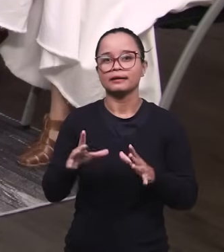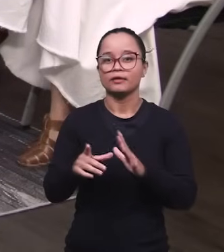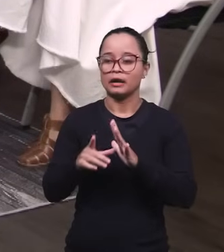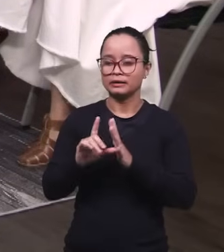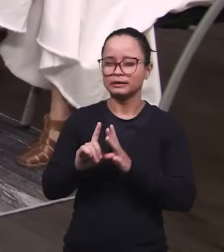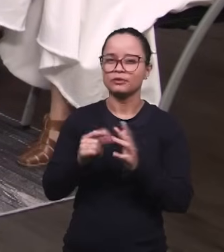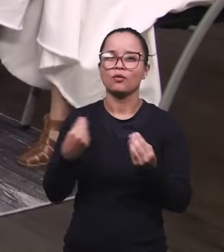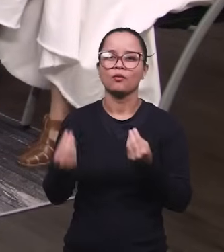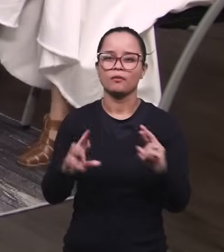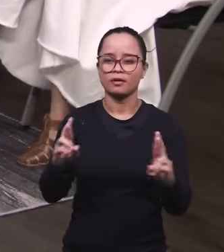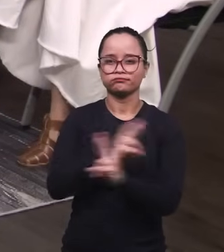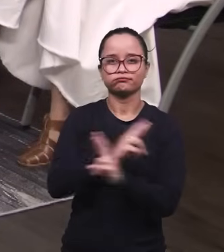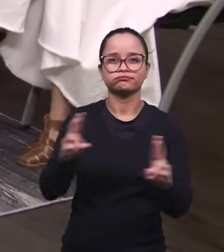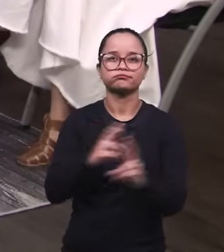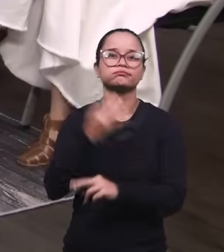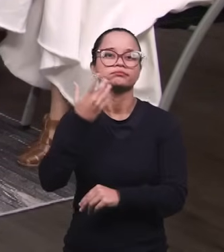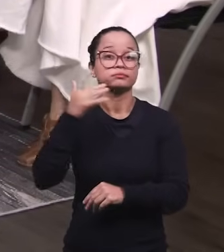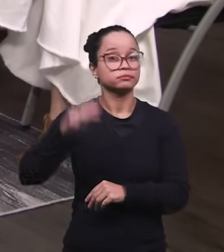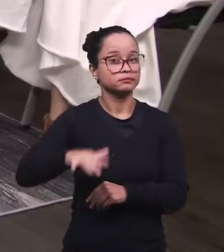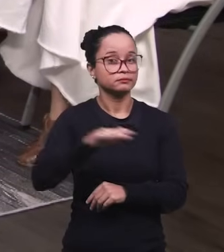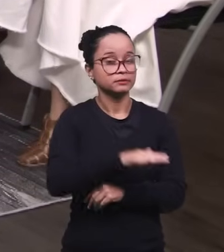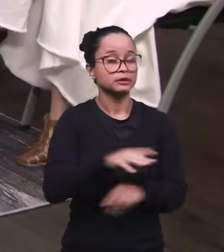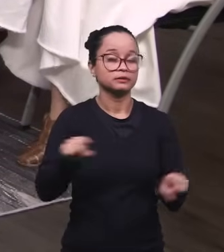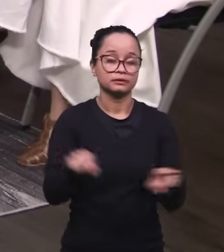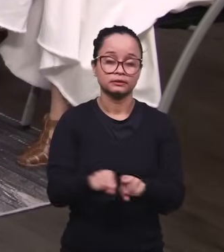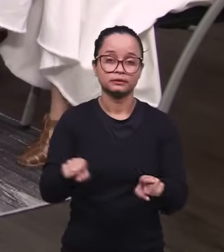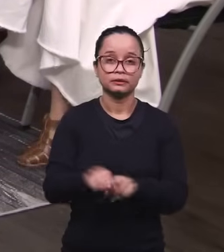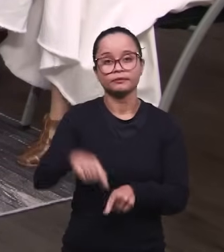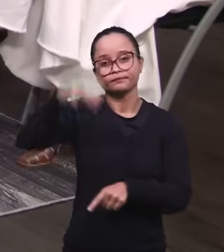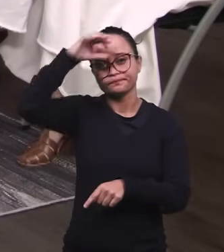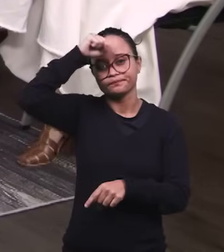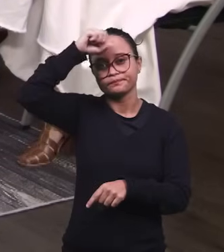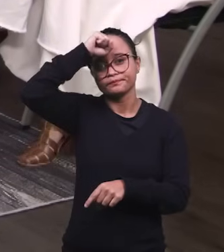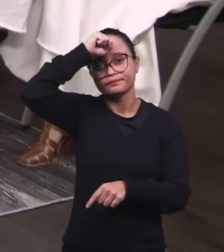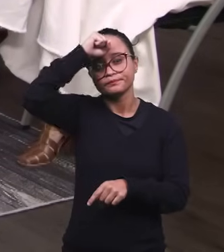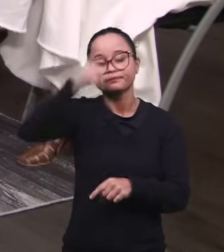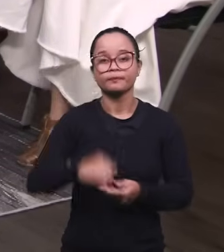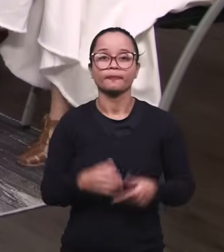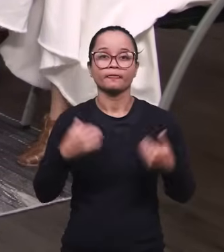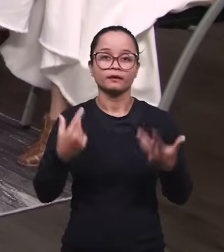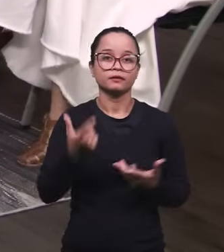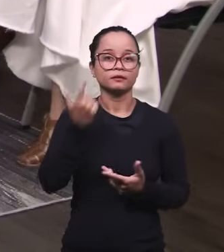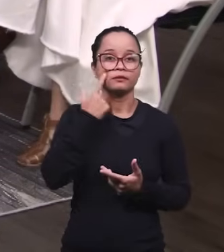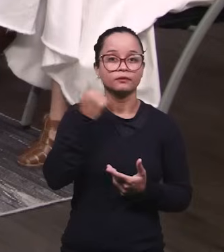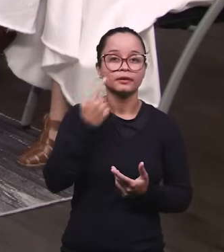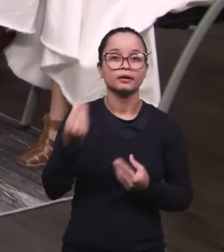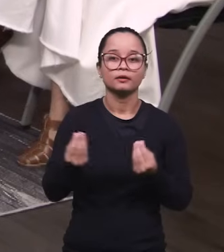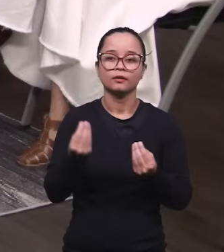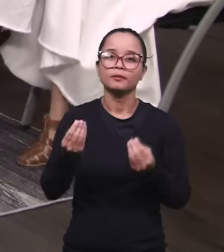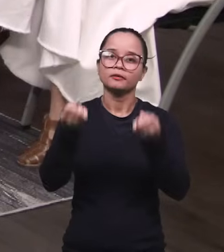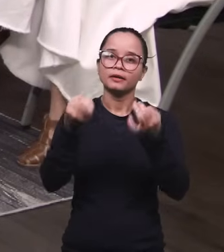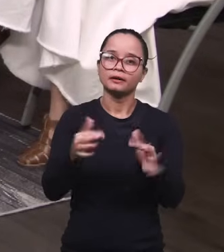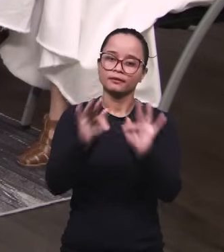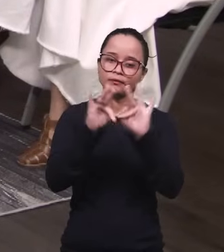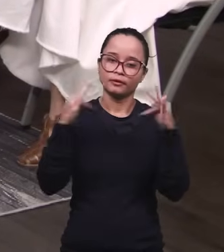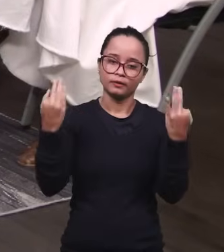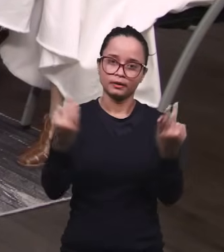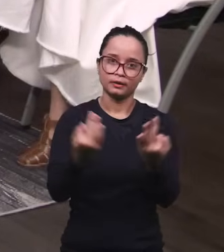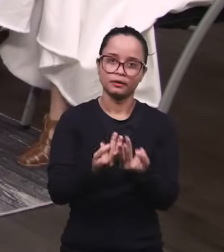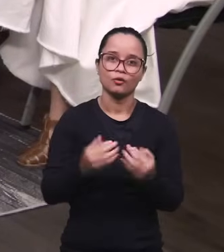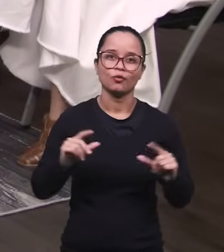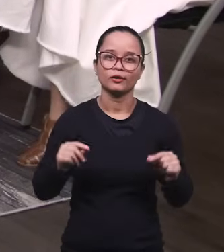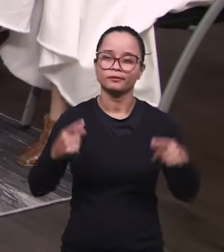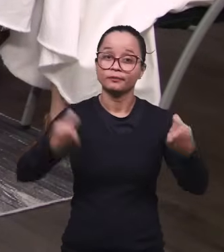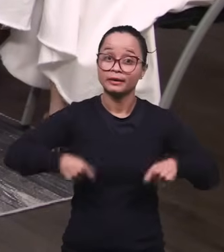né, no relacionamento das crianças e, sobretudo, nas aprendizagens, e ressaltar para a família quais são